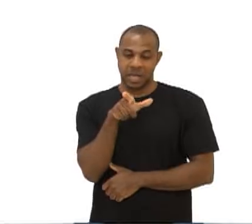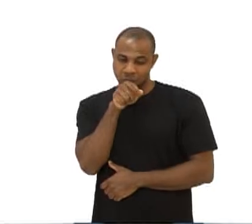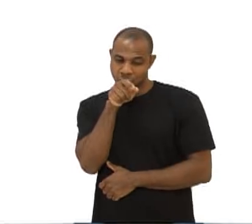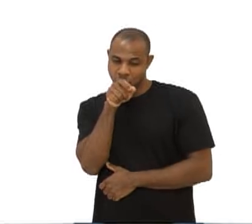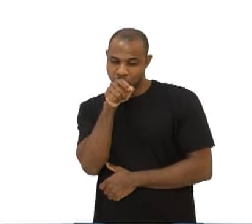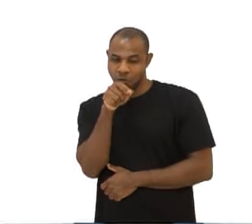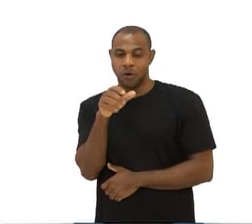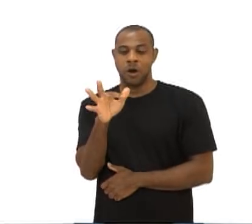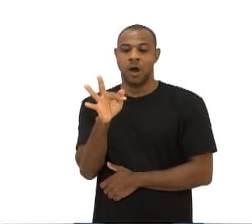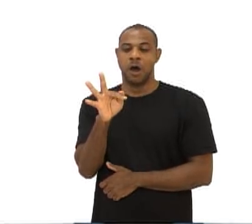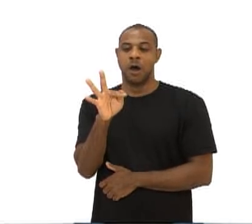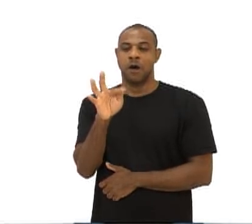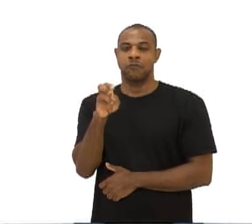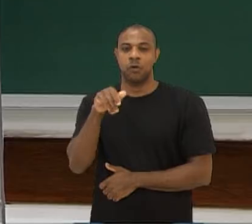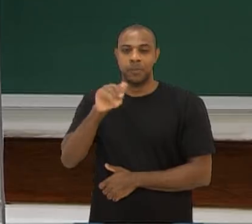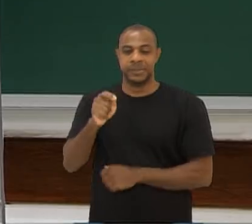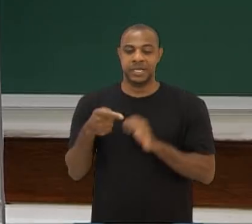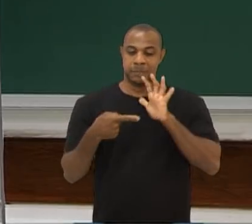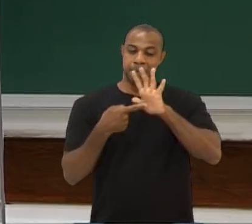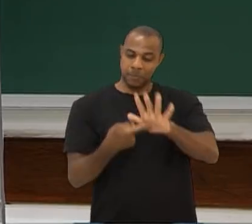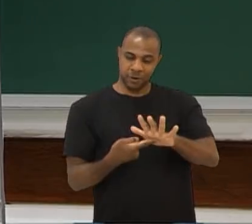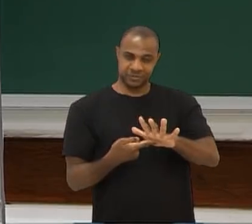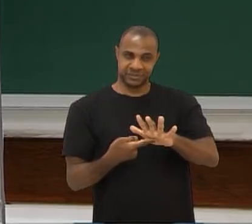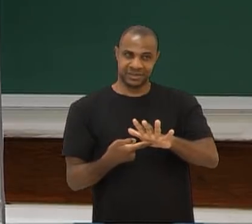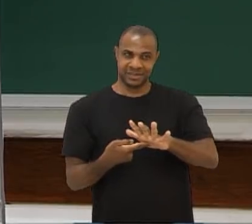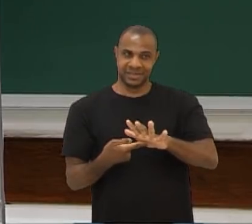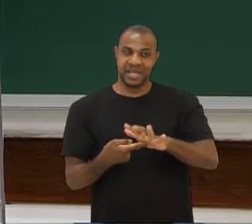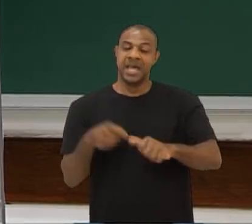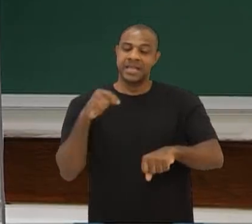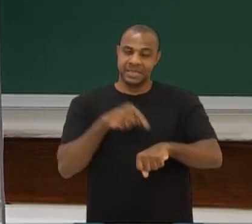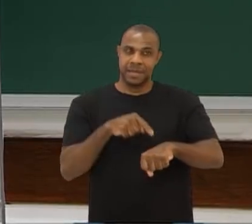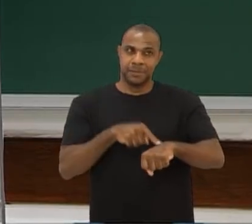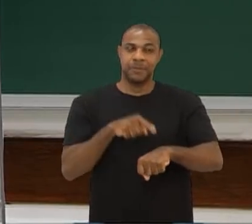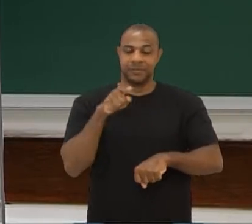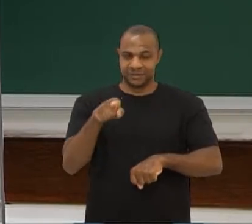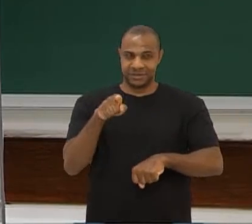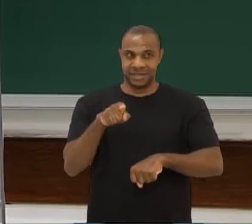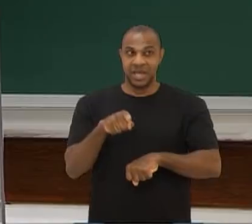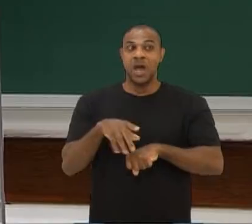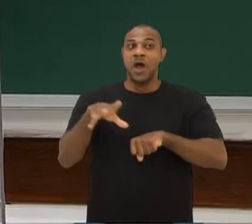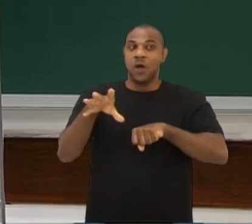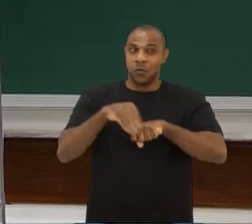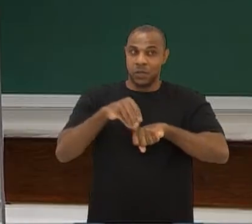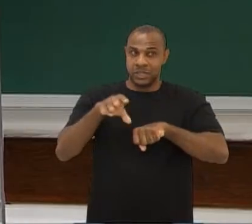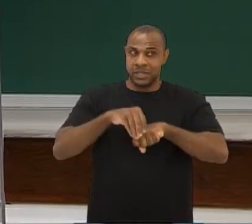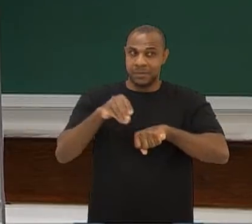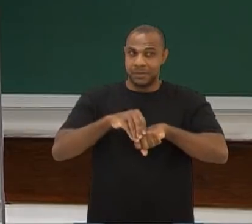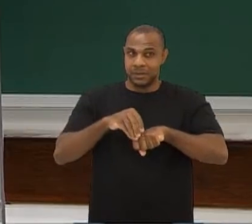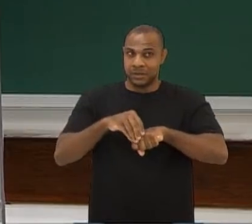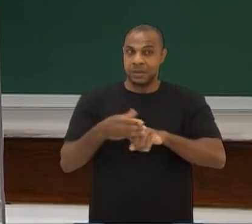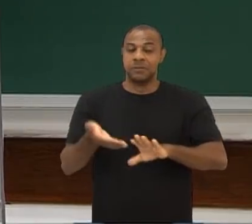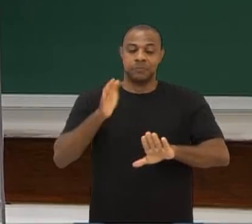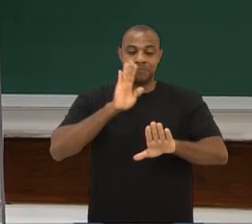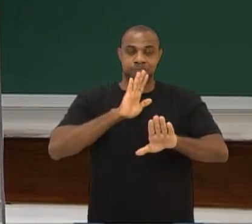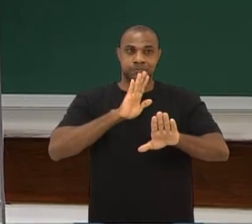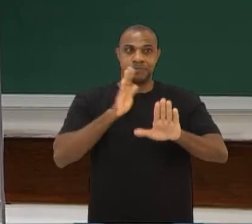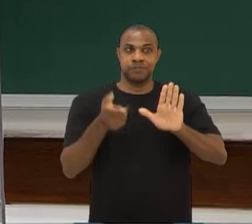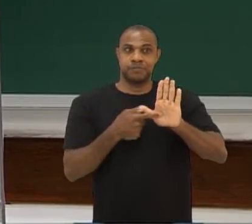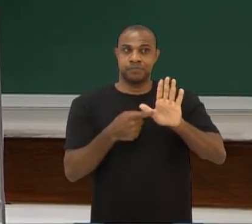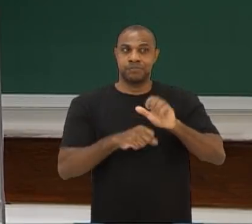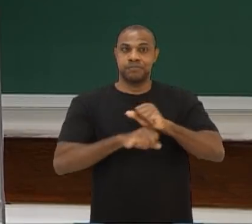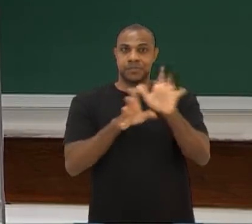formigas nos dão? Um tempinho para você. Agora entra ali, ó. Conhecimento explícito e também